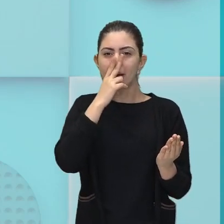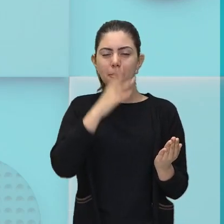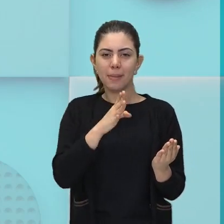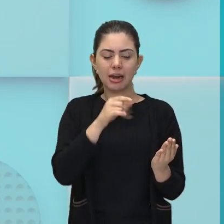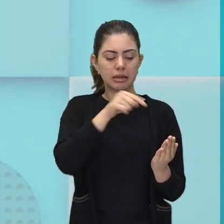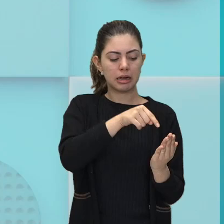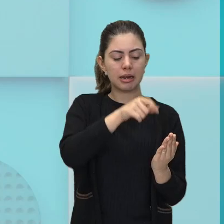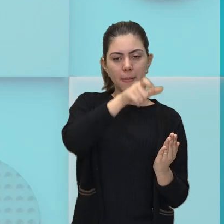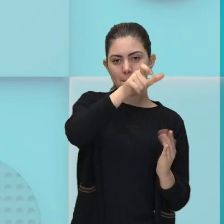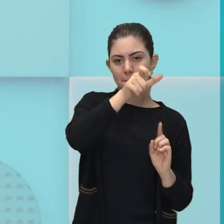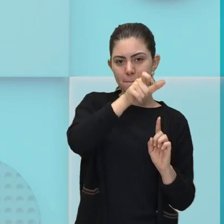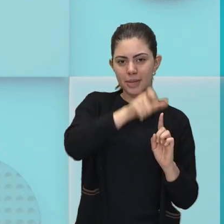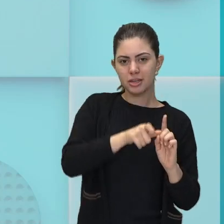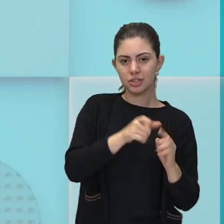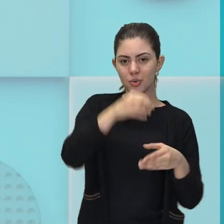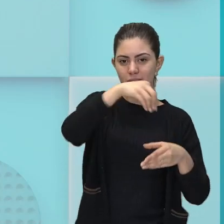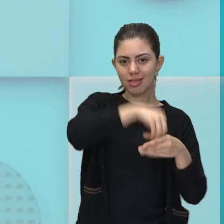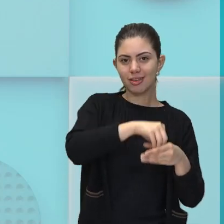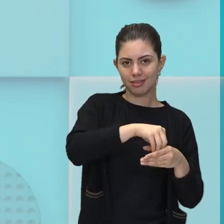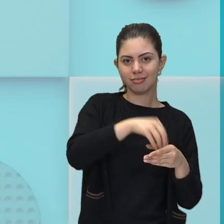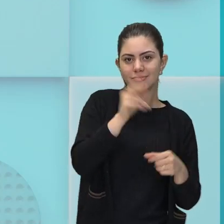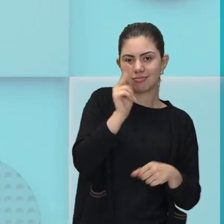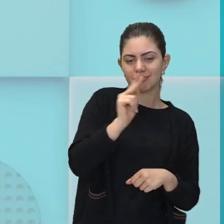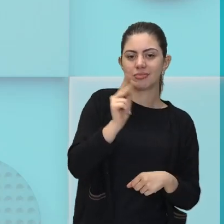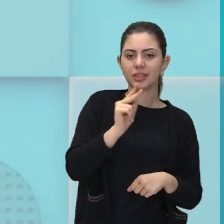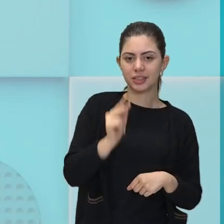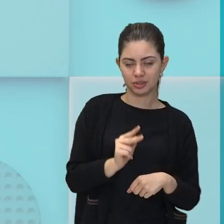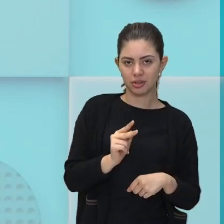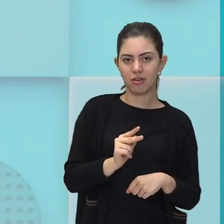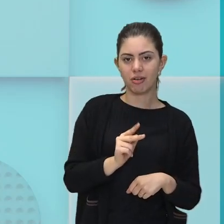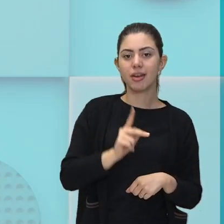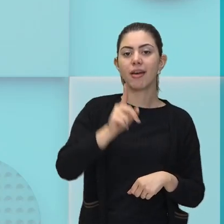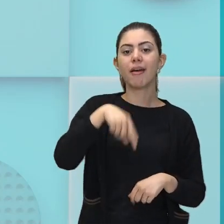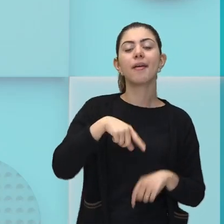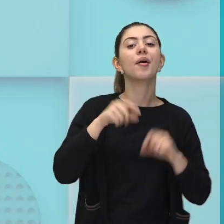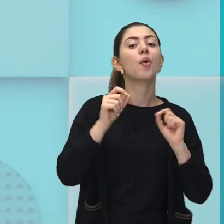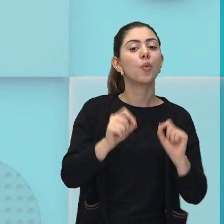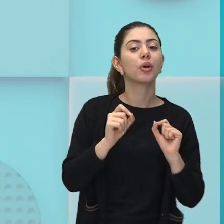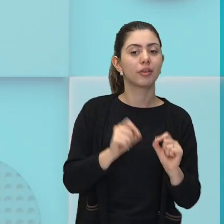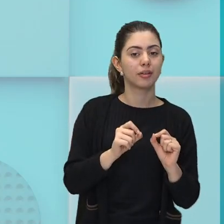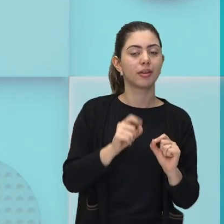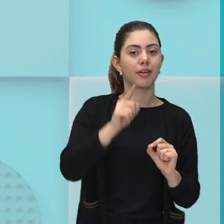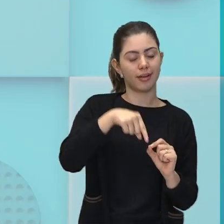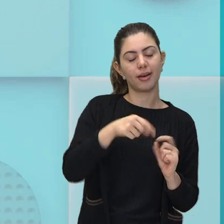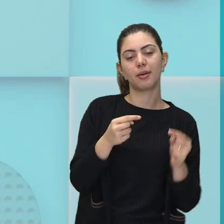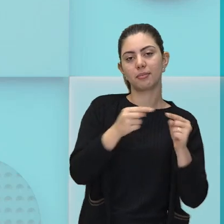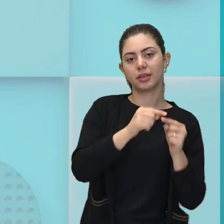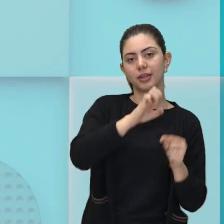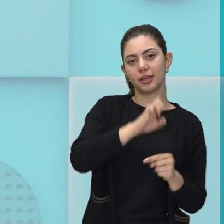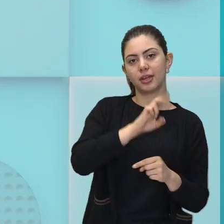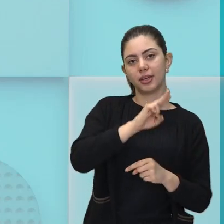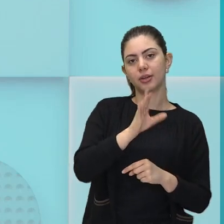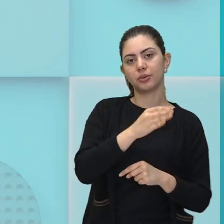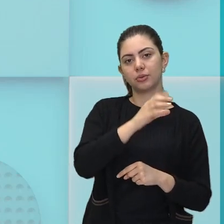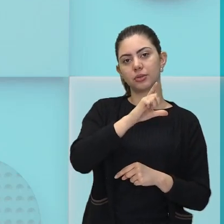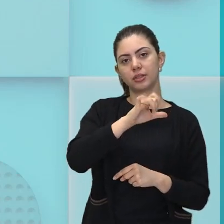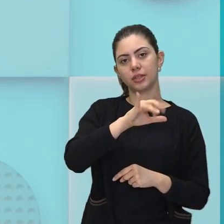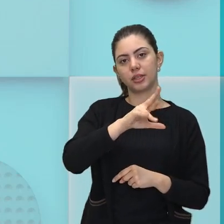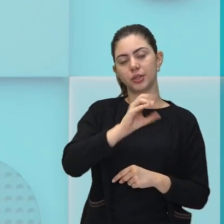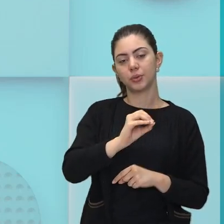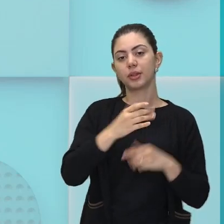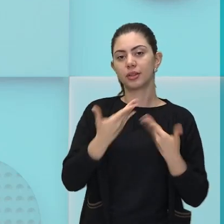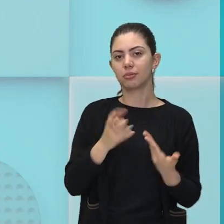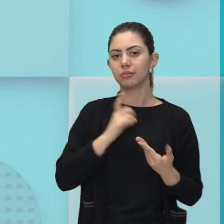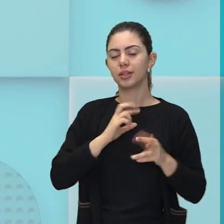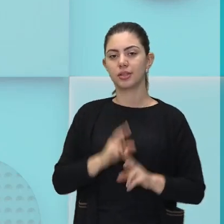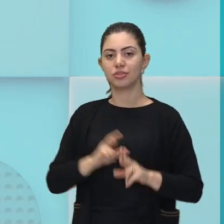está declamando, que está expressando, é o eu lírico, não é quem escreveu.